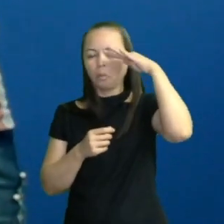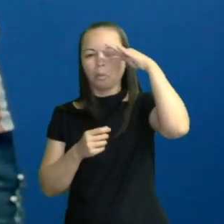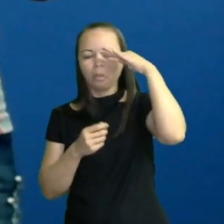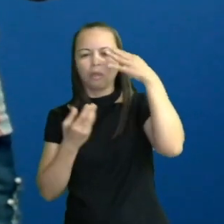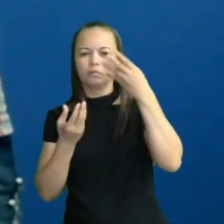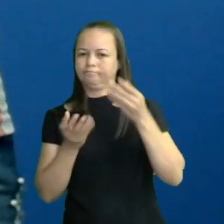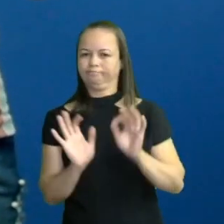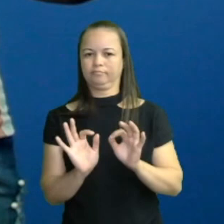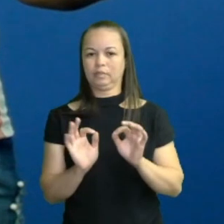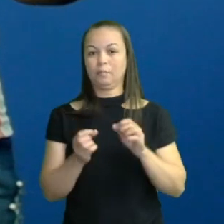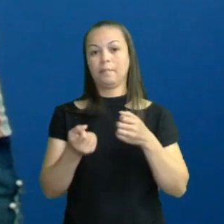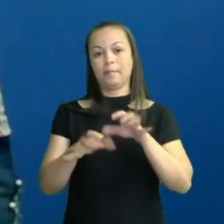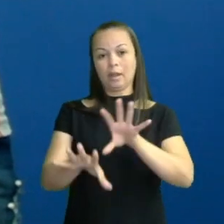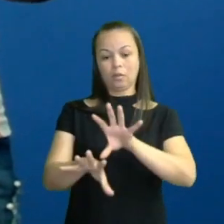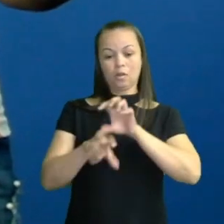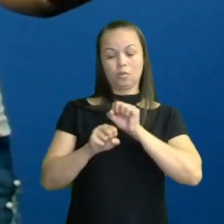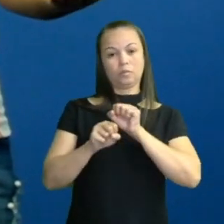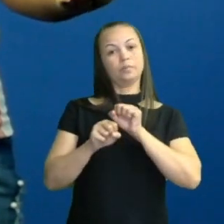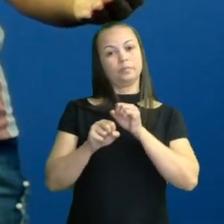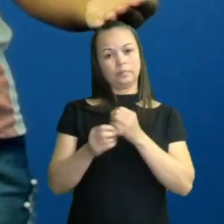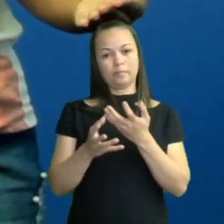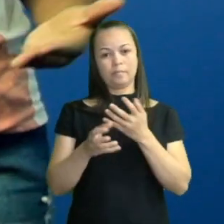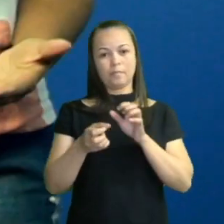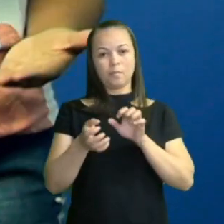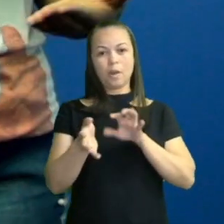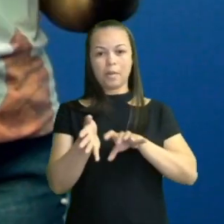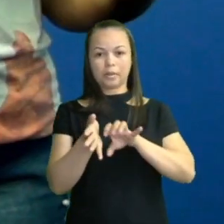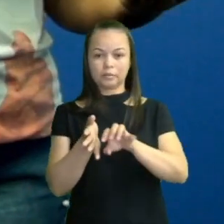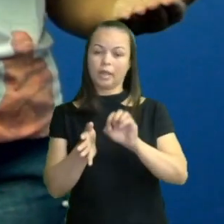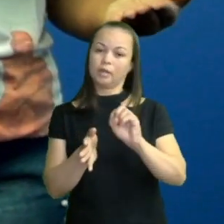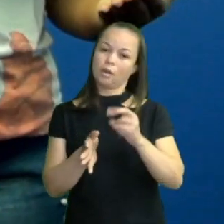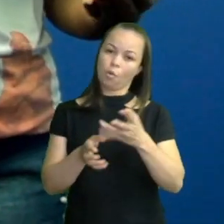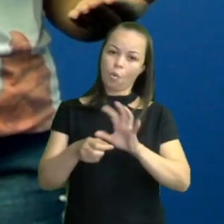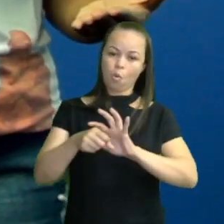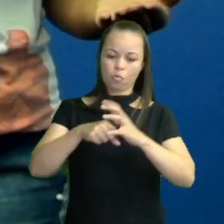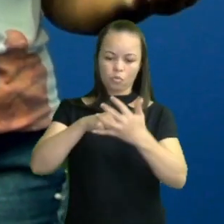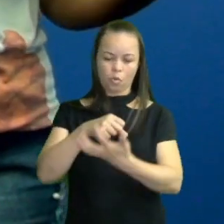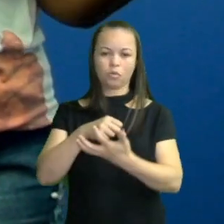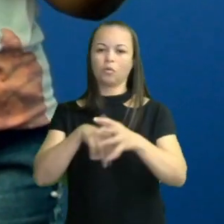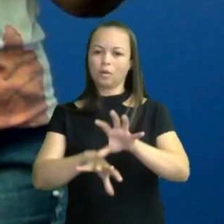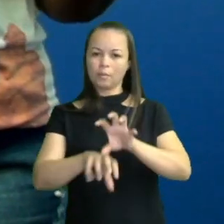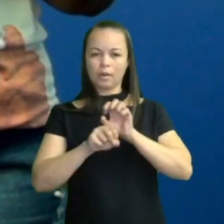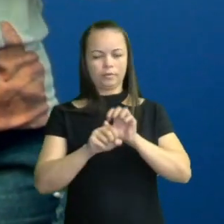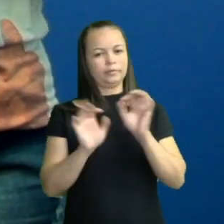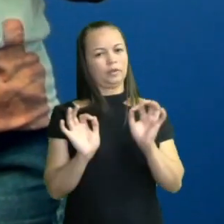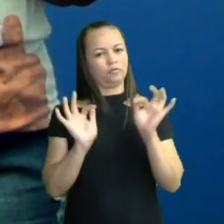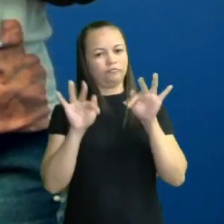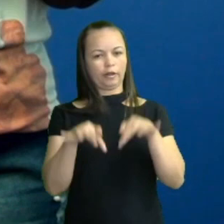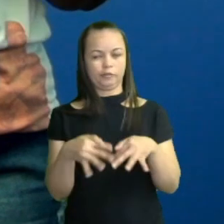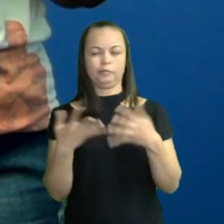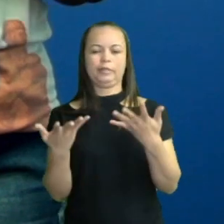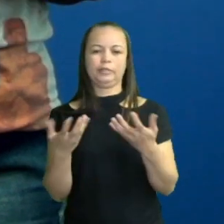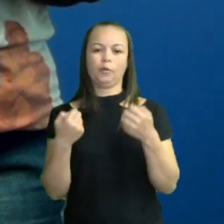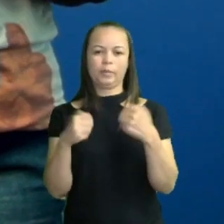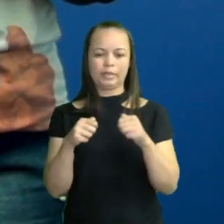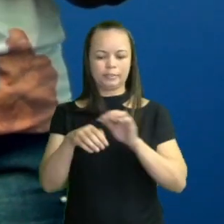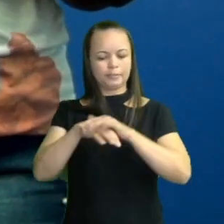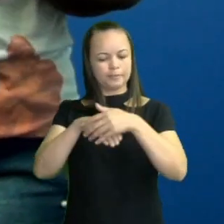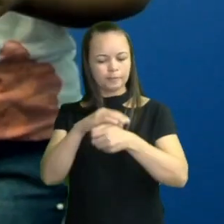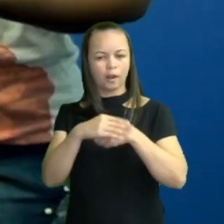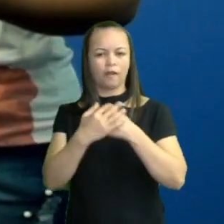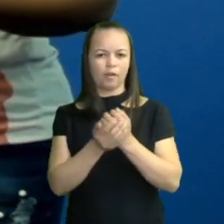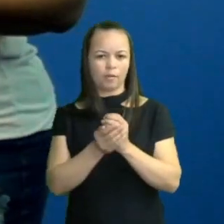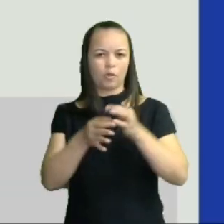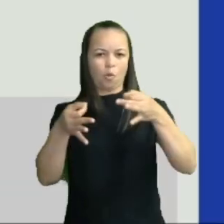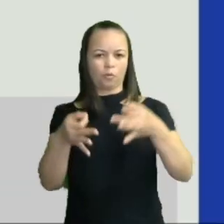doença ou até mesmo esse vírus, o coronavírus, né? Infelizmente. Quando eu devo lavar as